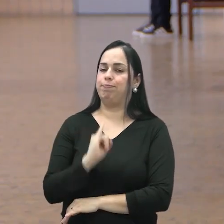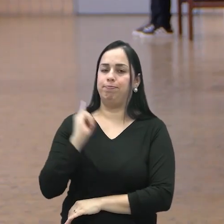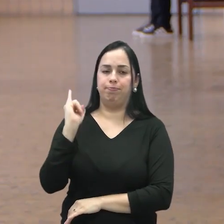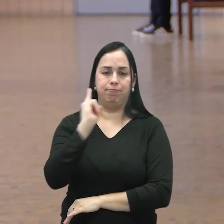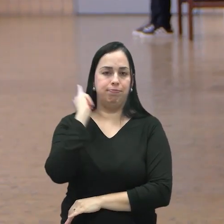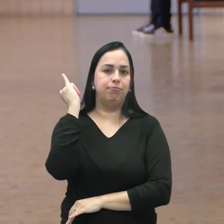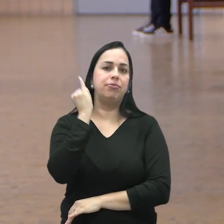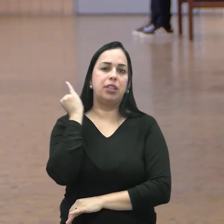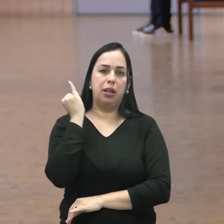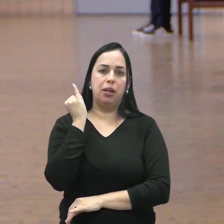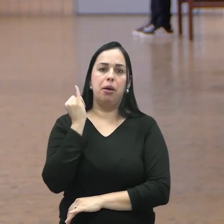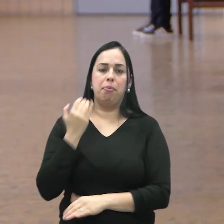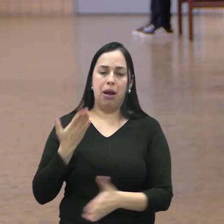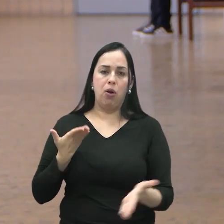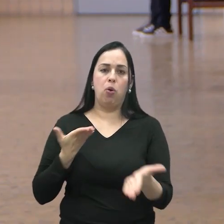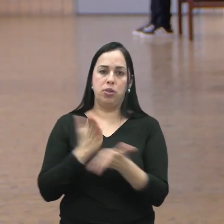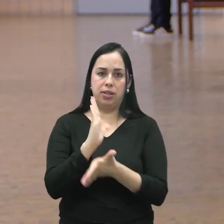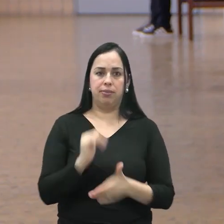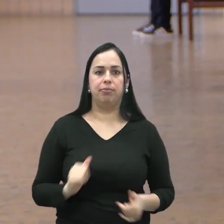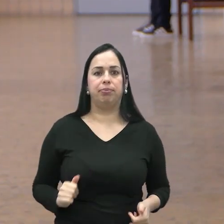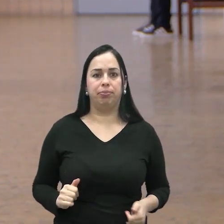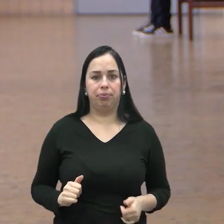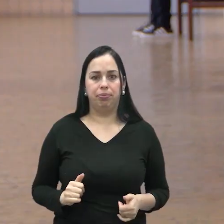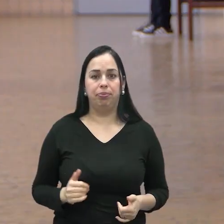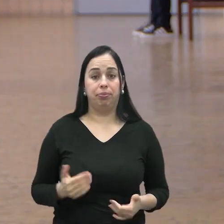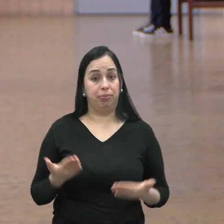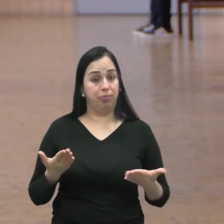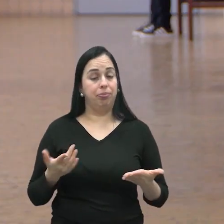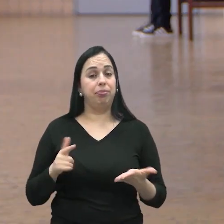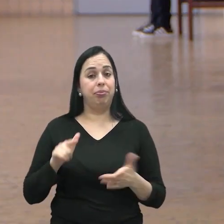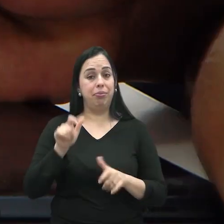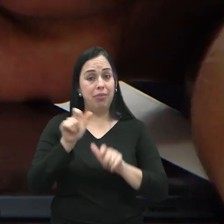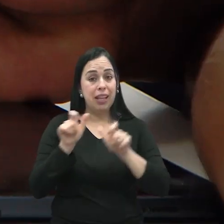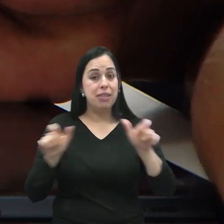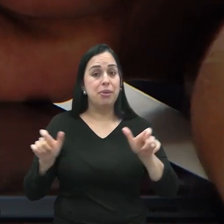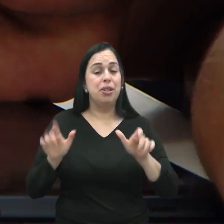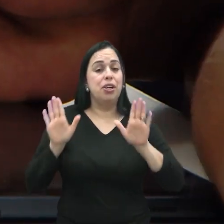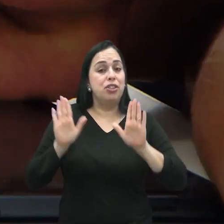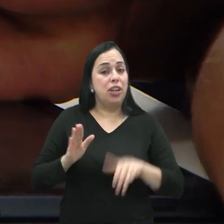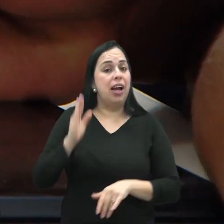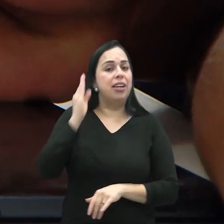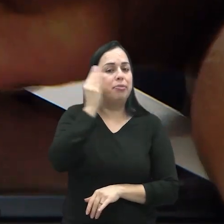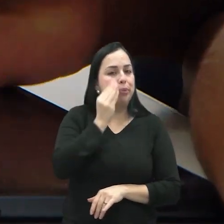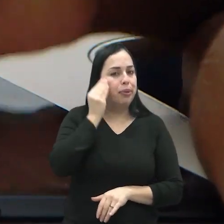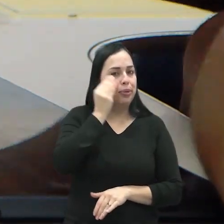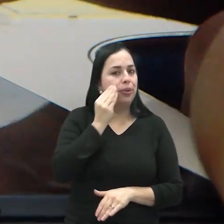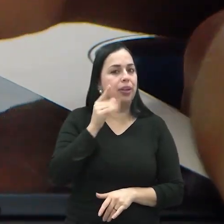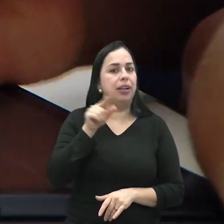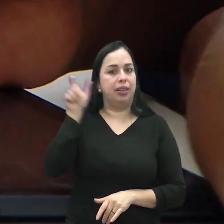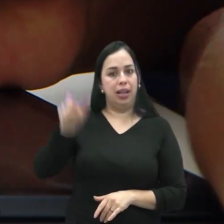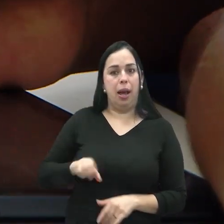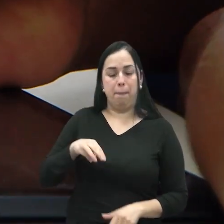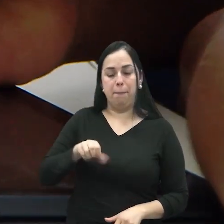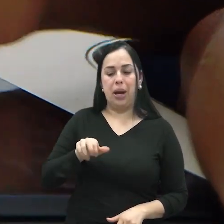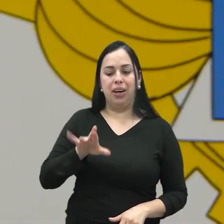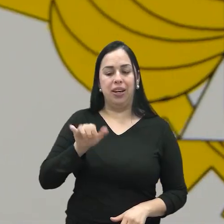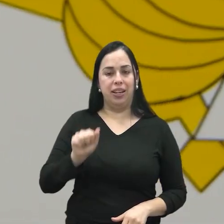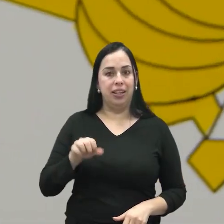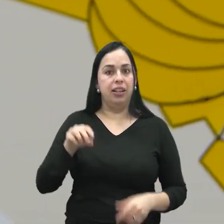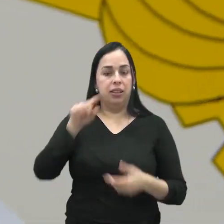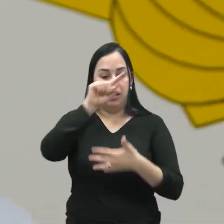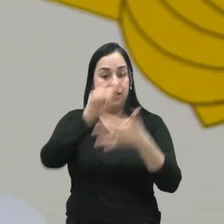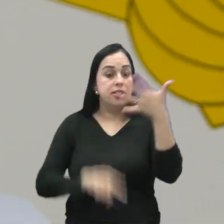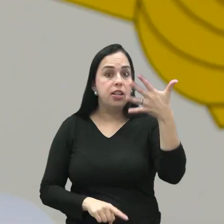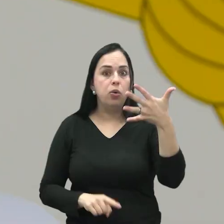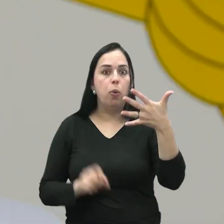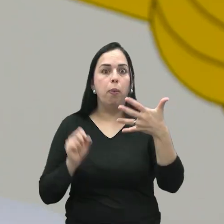planejamento também é indispensável para um bom desempenho na prova. Nessa hora, quem já passou por esse desafio pode ajudar. A